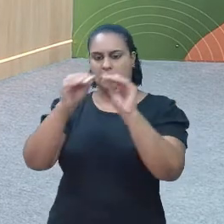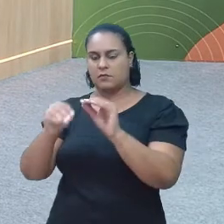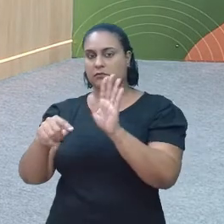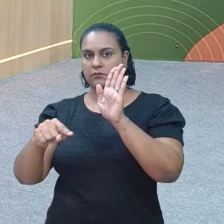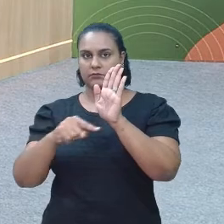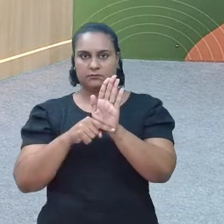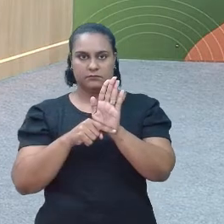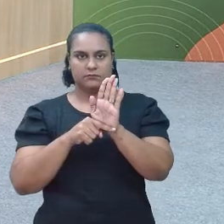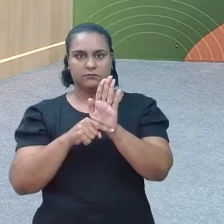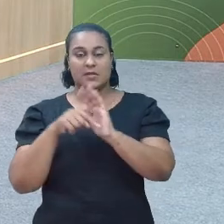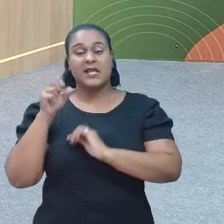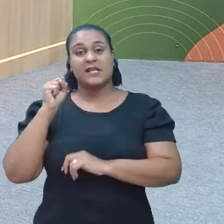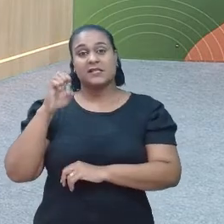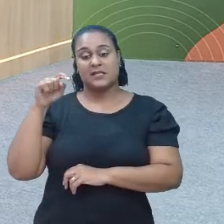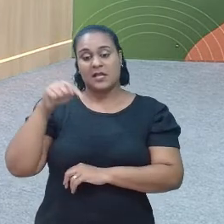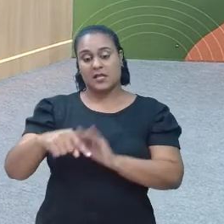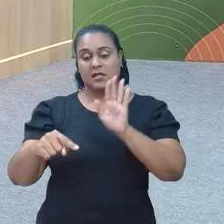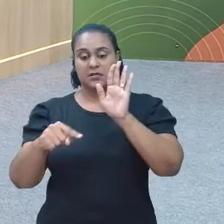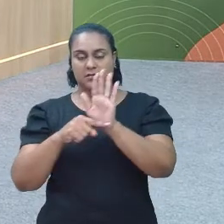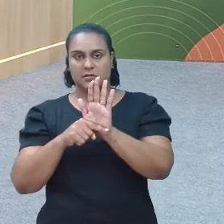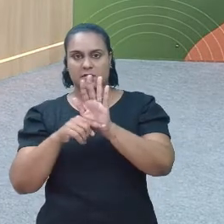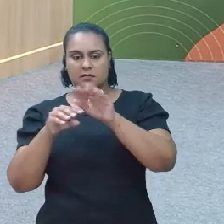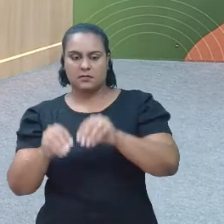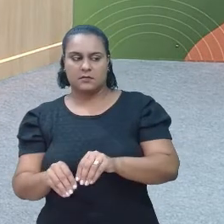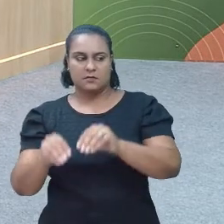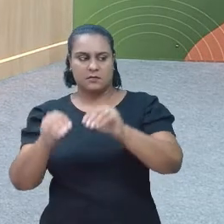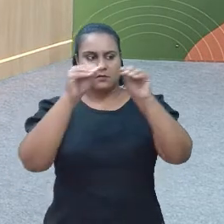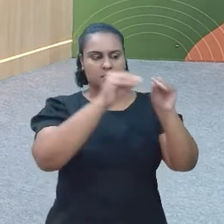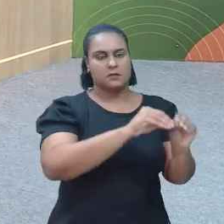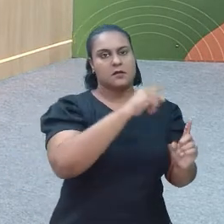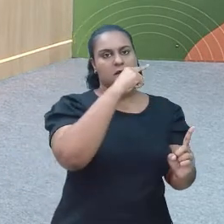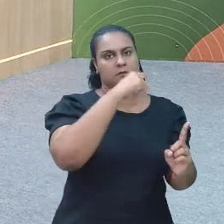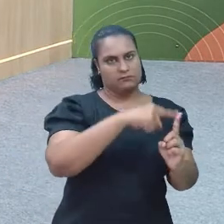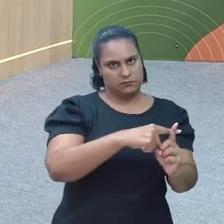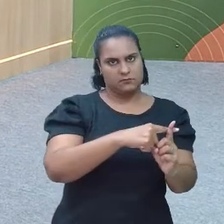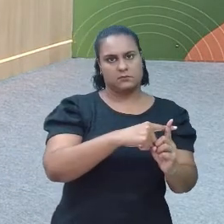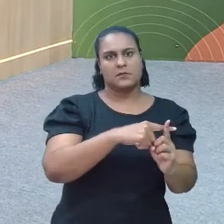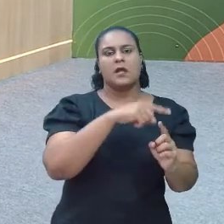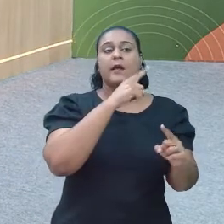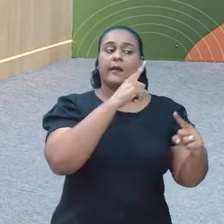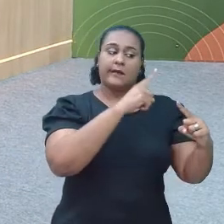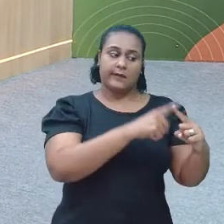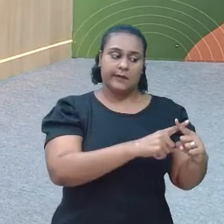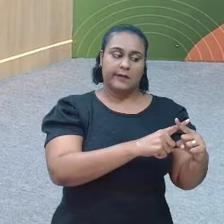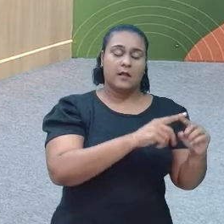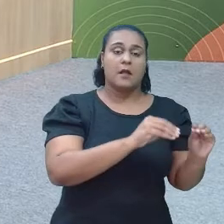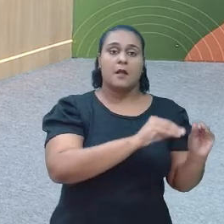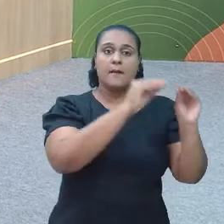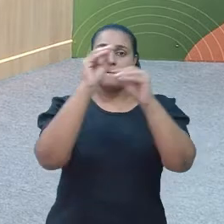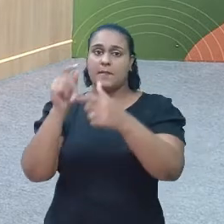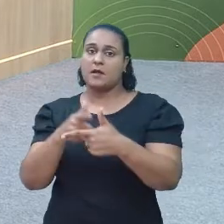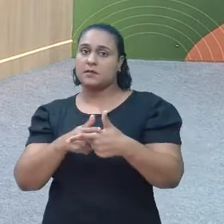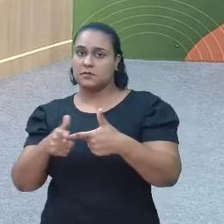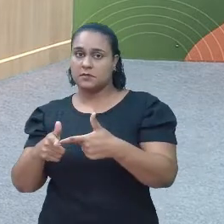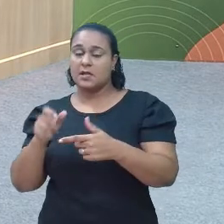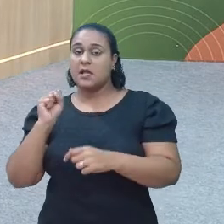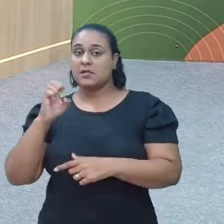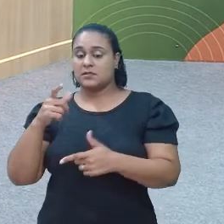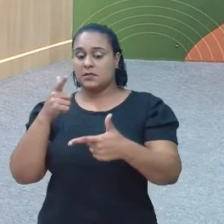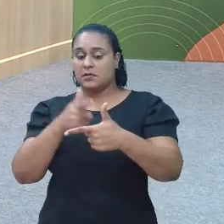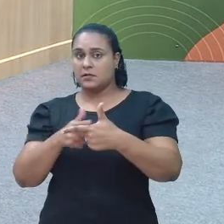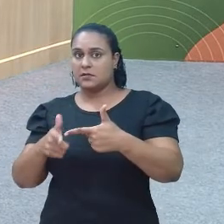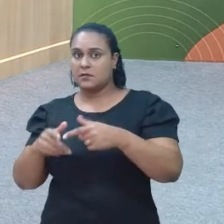lado subtraindo, tudo que está subtraindo passará somando, tudo que está multiplicando passa dividindo e tudo que está dividindo